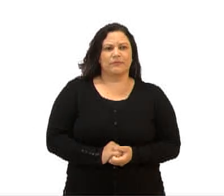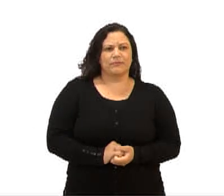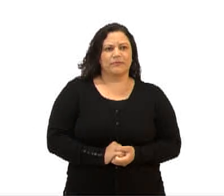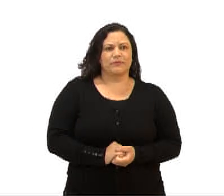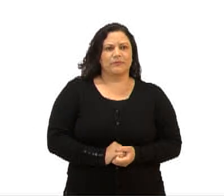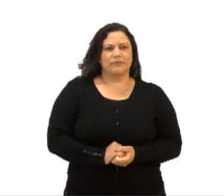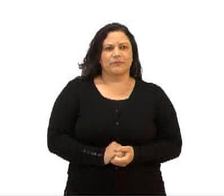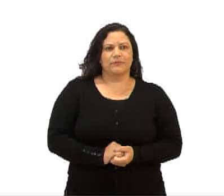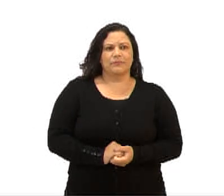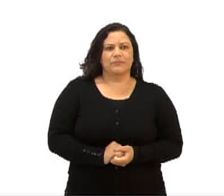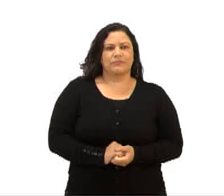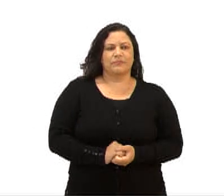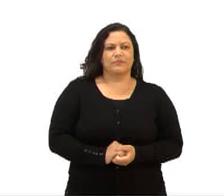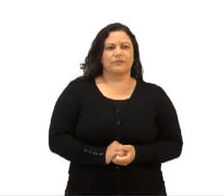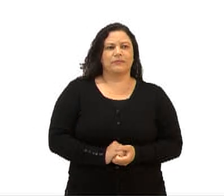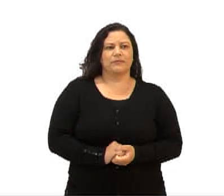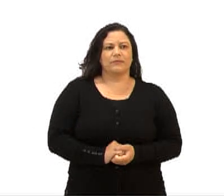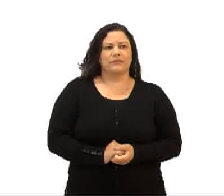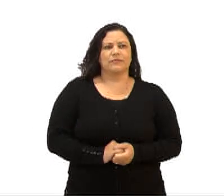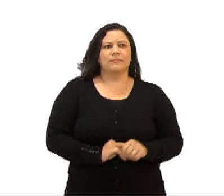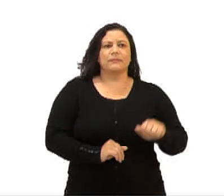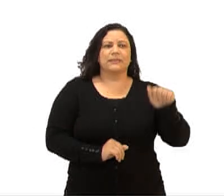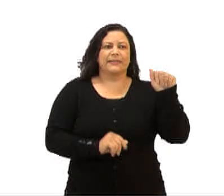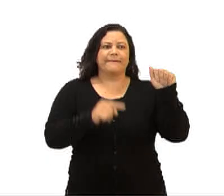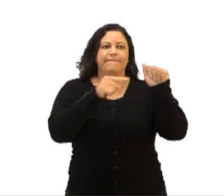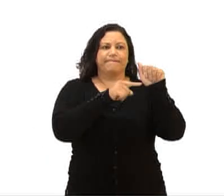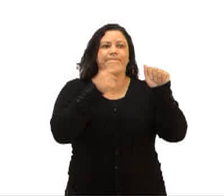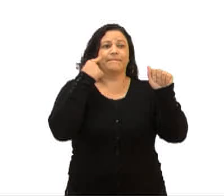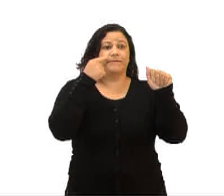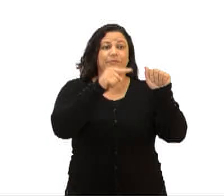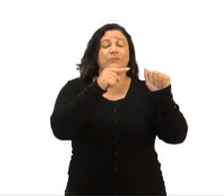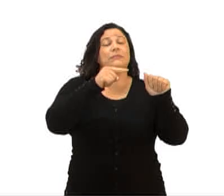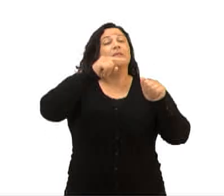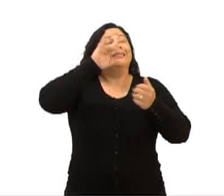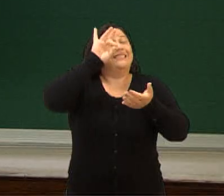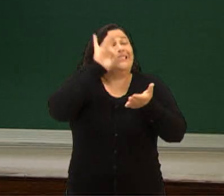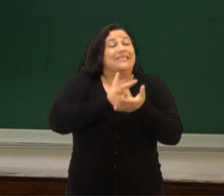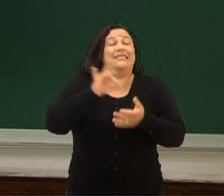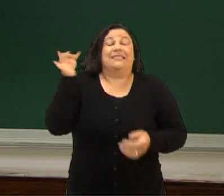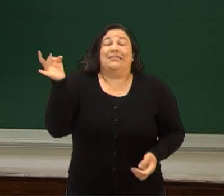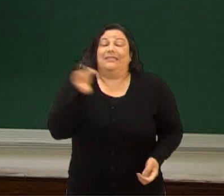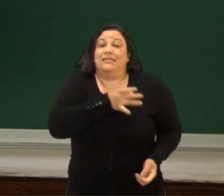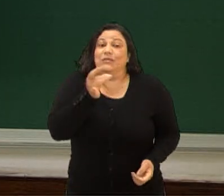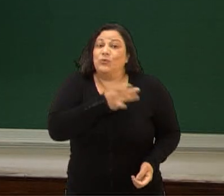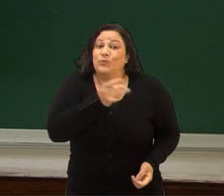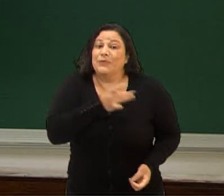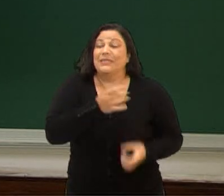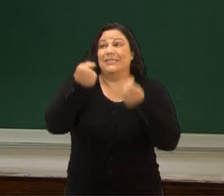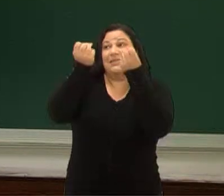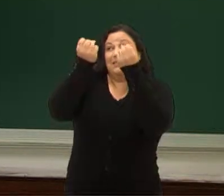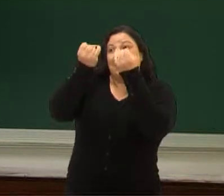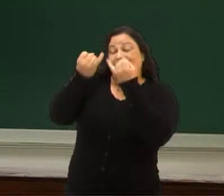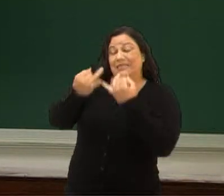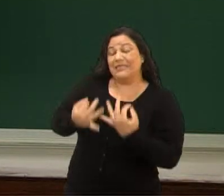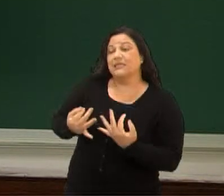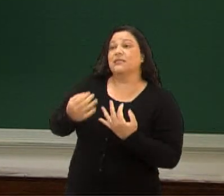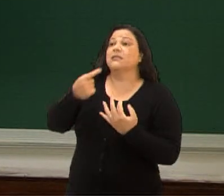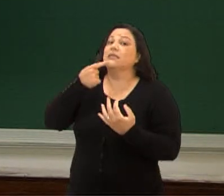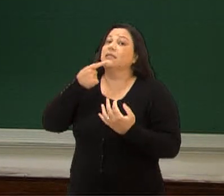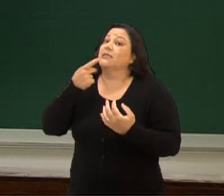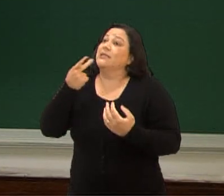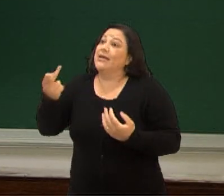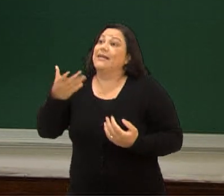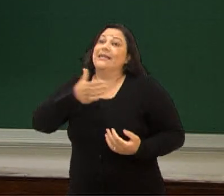he is. Então, ele está dizendo assim, eu realmente estou com medo de dizer para o Mr. Wright que